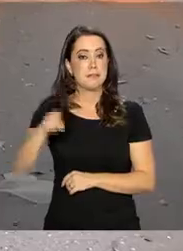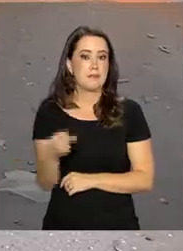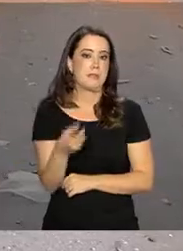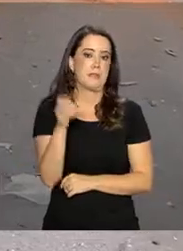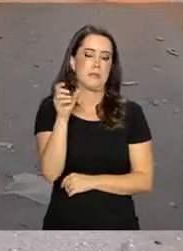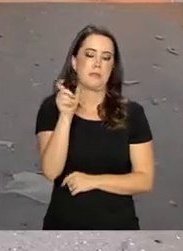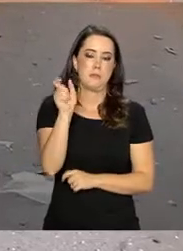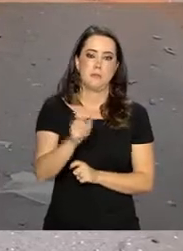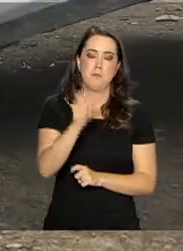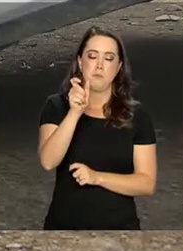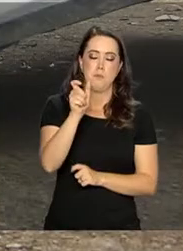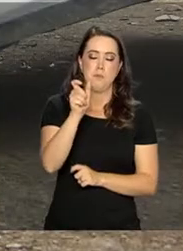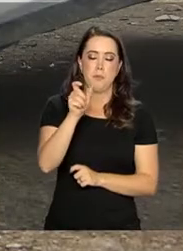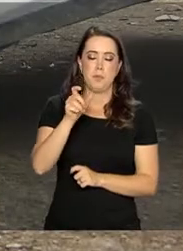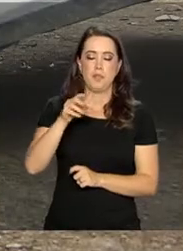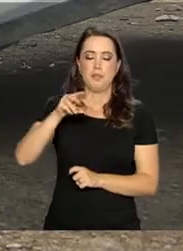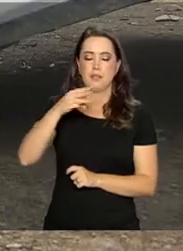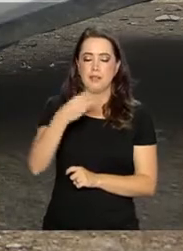13.600 acidentes,